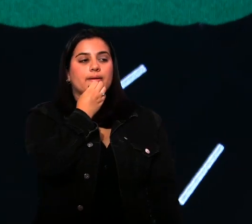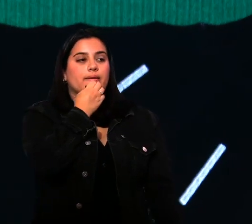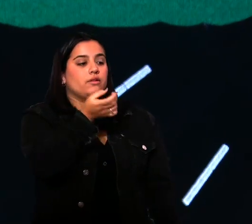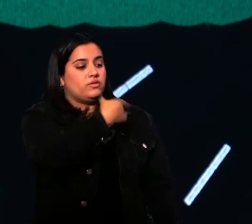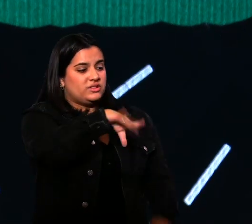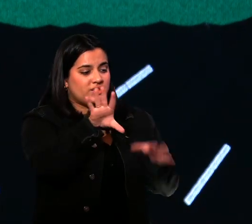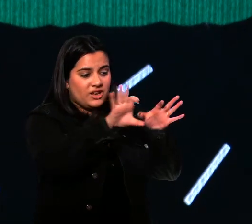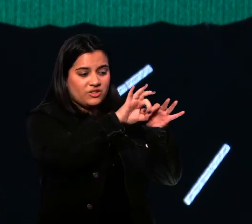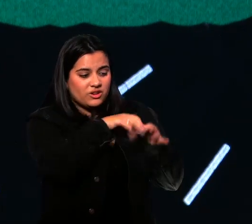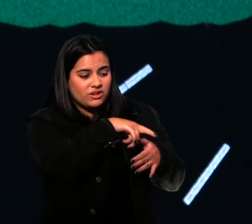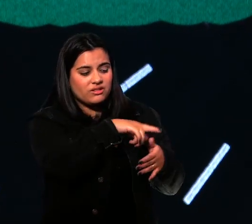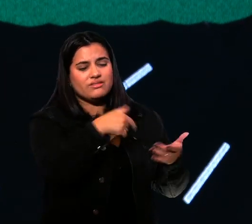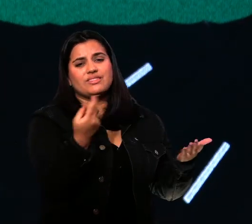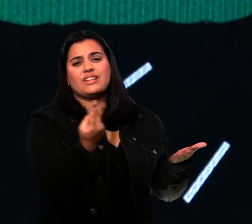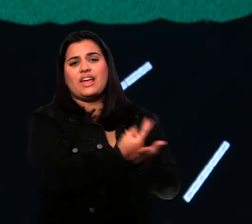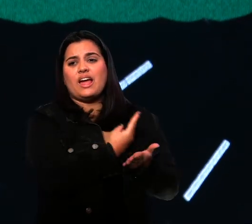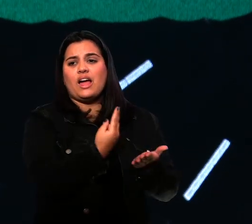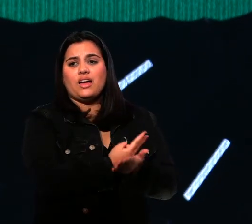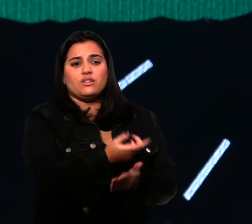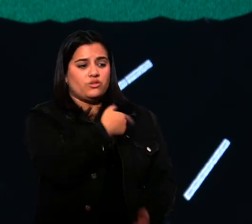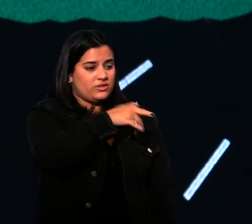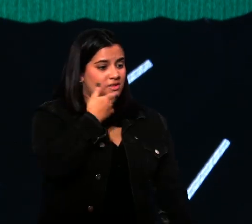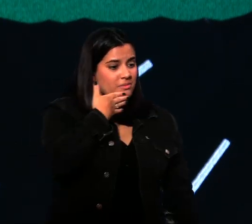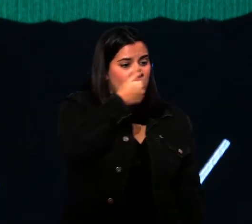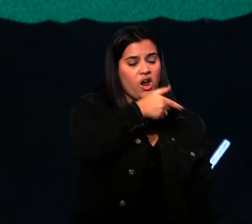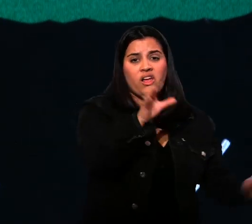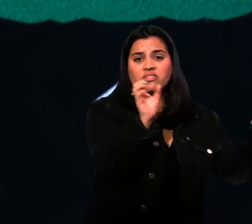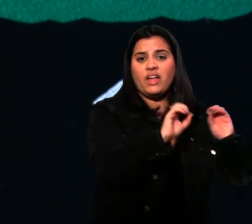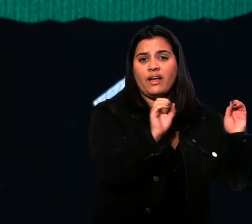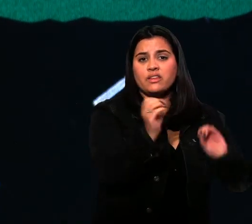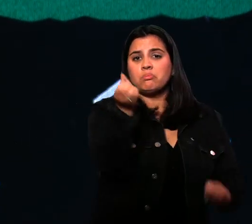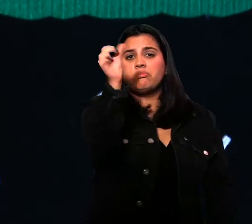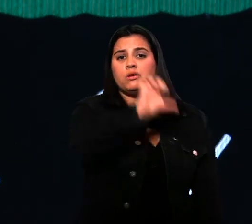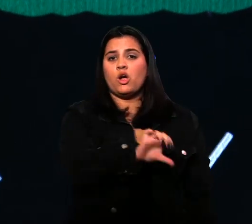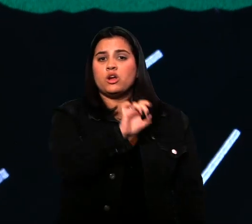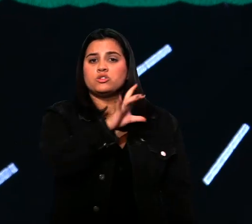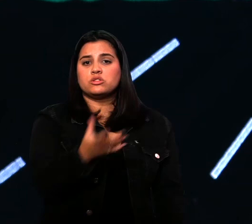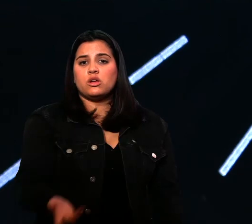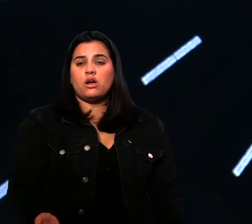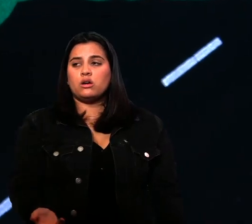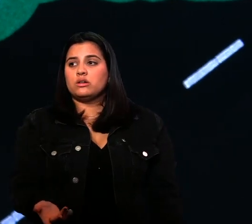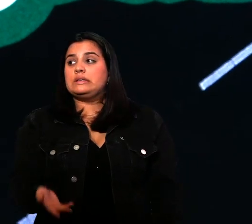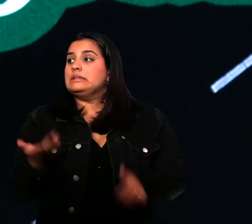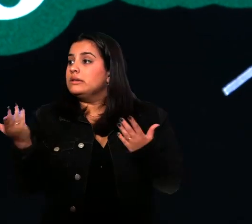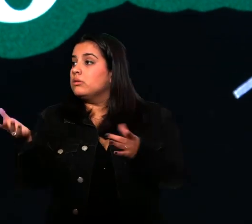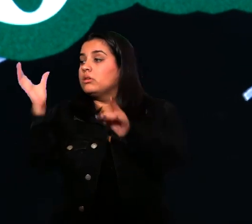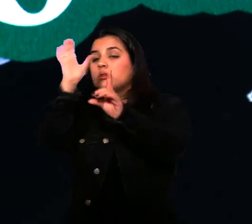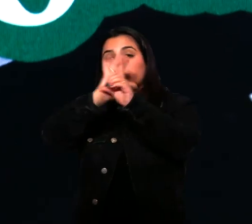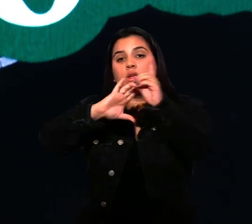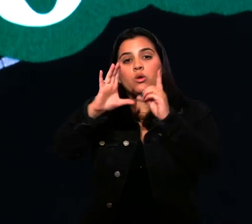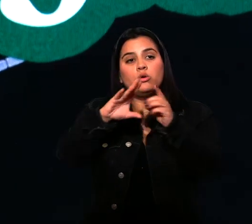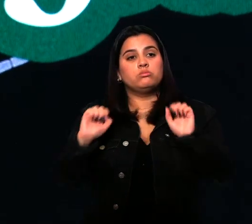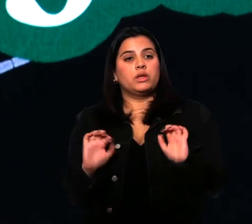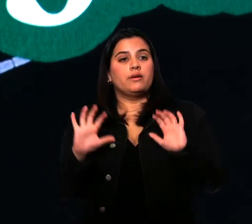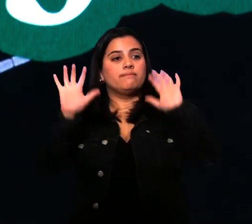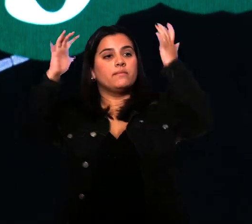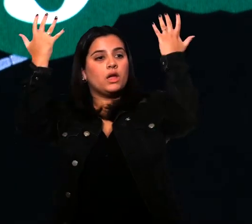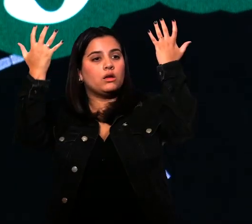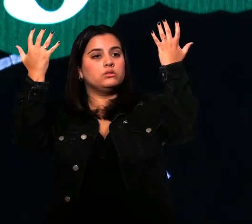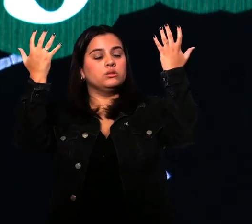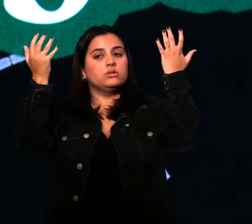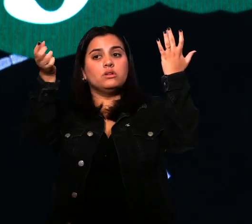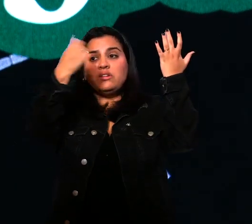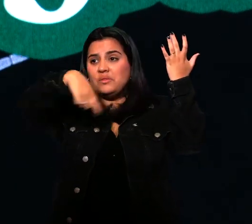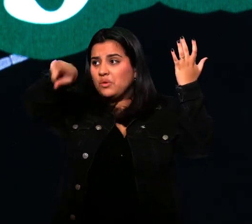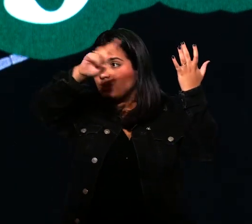tem alguma coisa errada. Ao invés de melhorar, vocês estão piorando. Quando tem culto, quando tem evento da igreja,